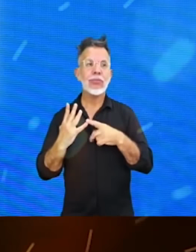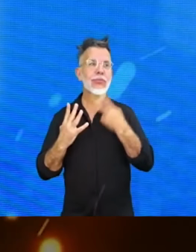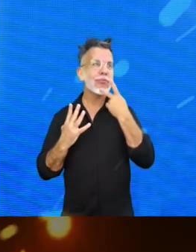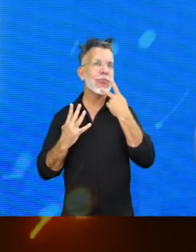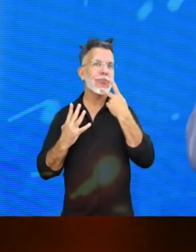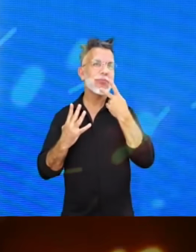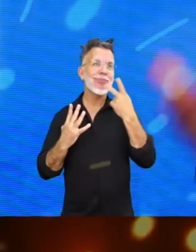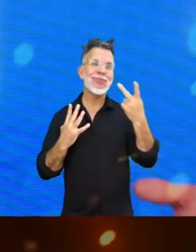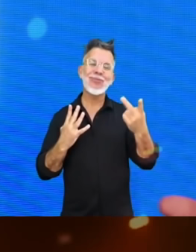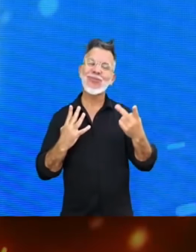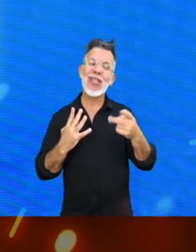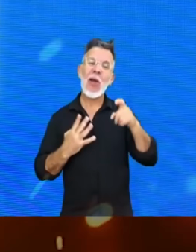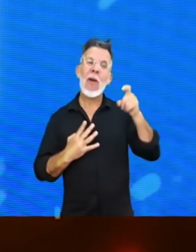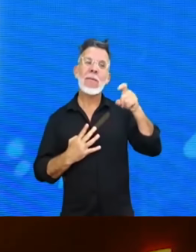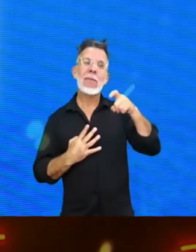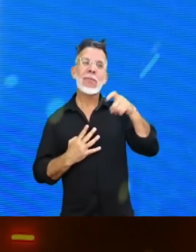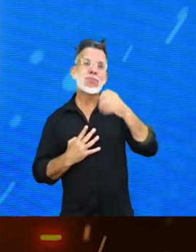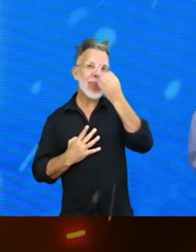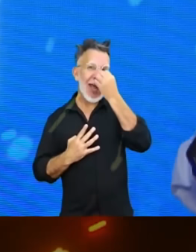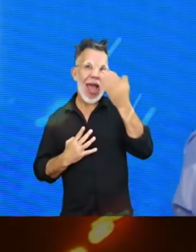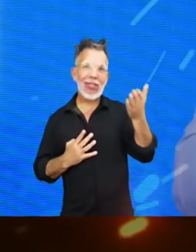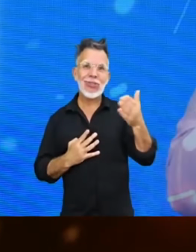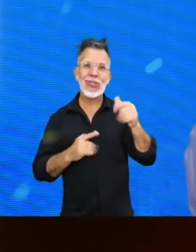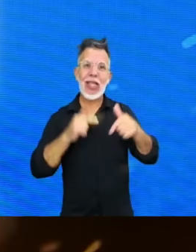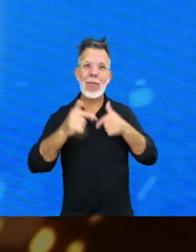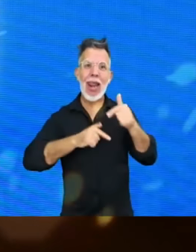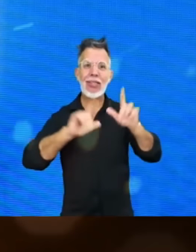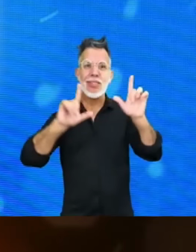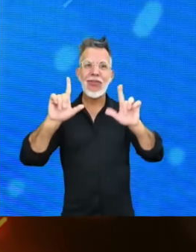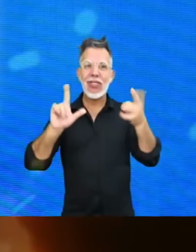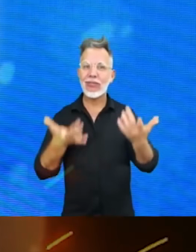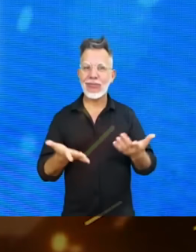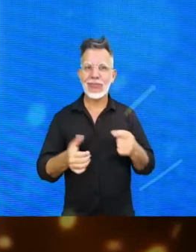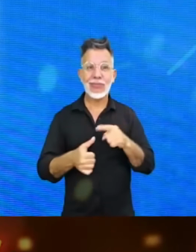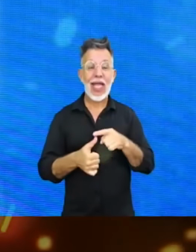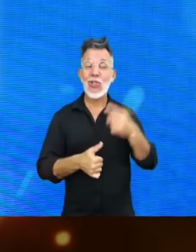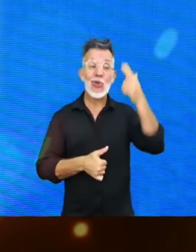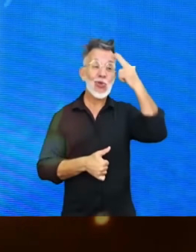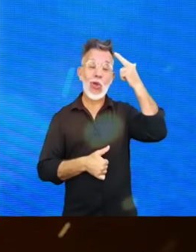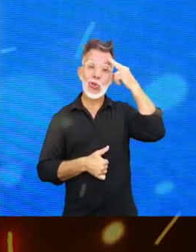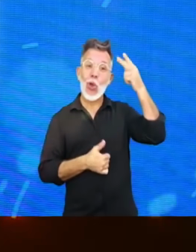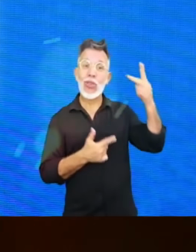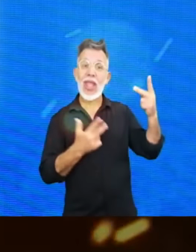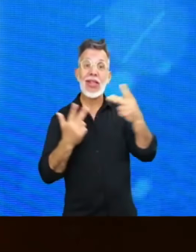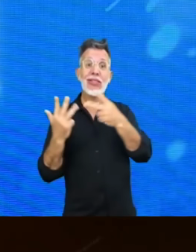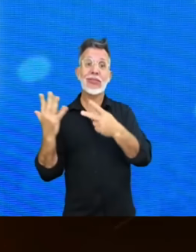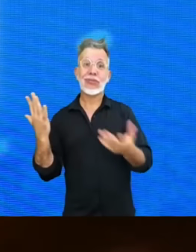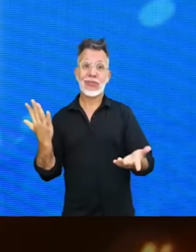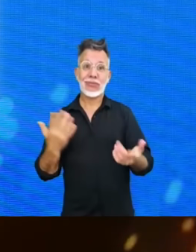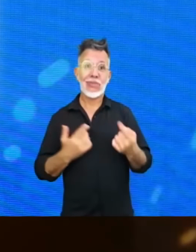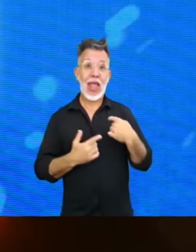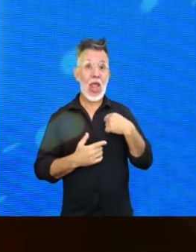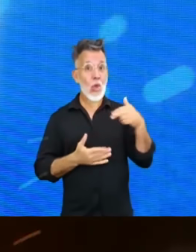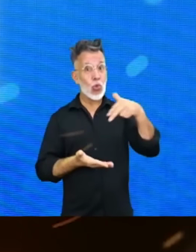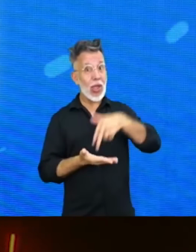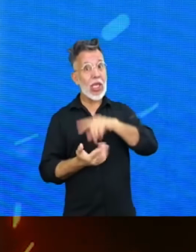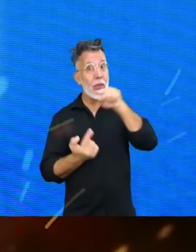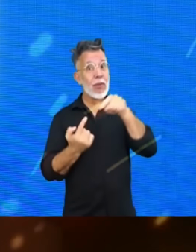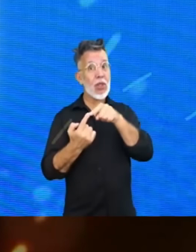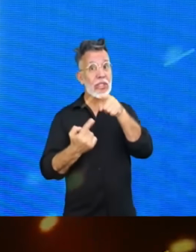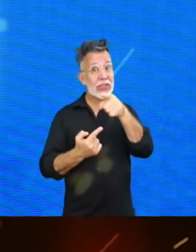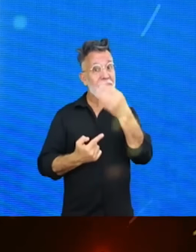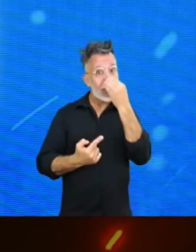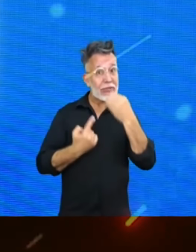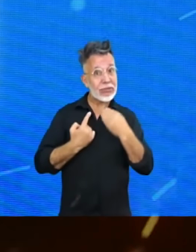querendo mudar de vida com isso aqui é só sonho é o sonho deles eu tô aqui numa missão se você rejeitar essa missão pode ser um grande